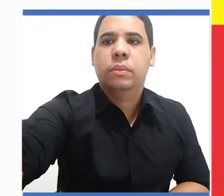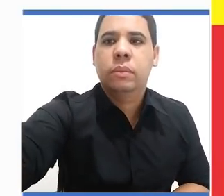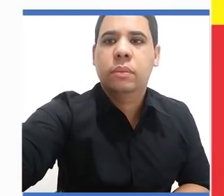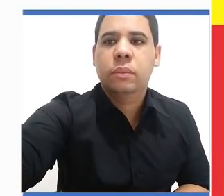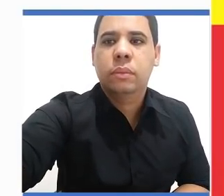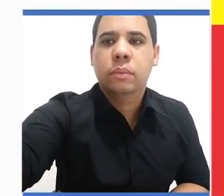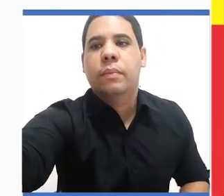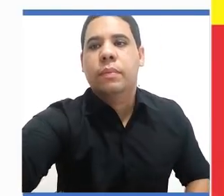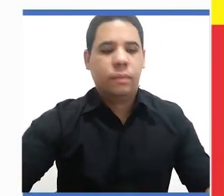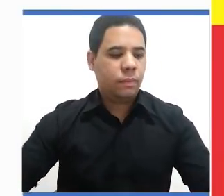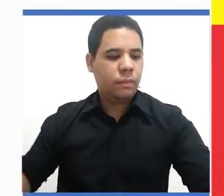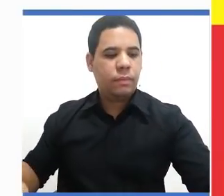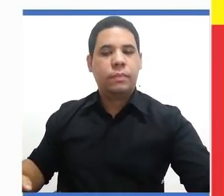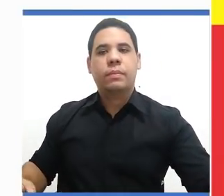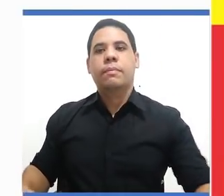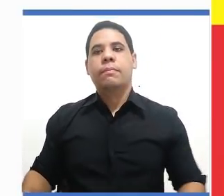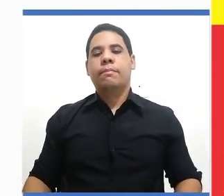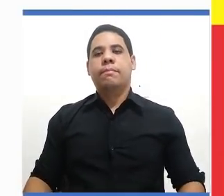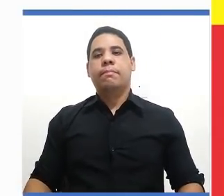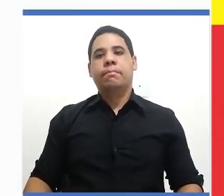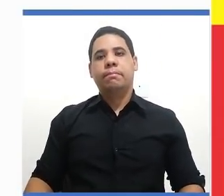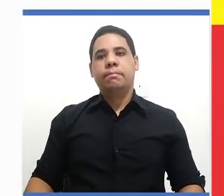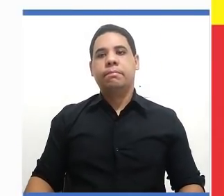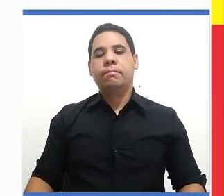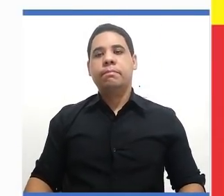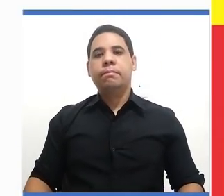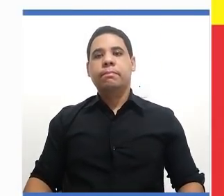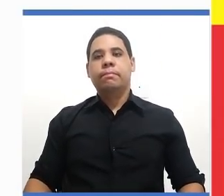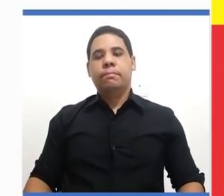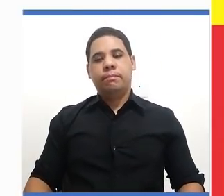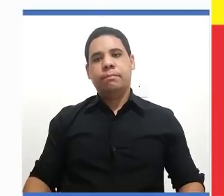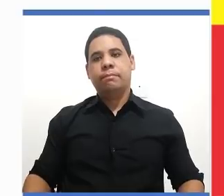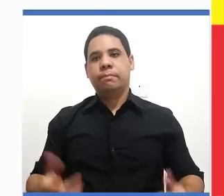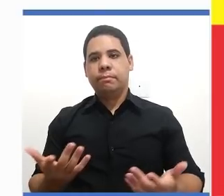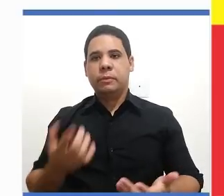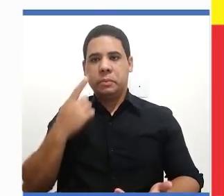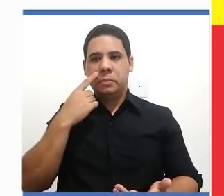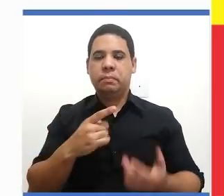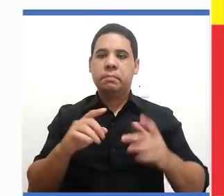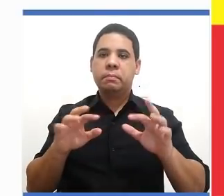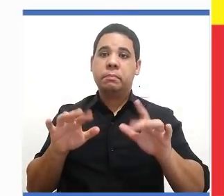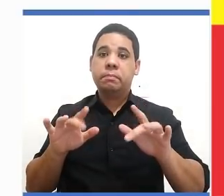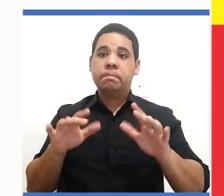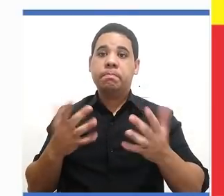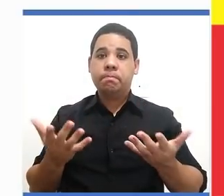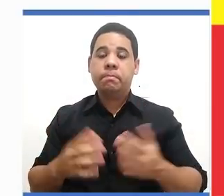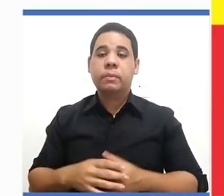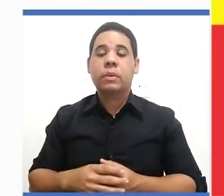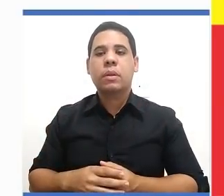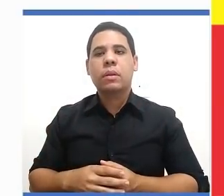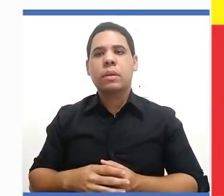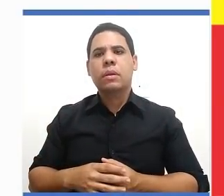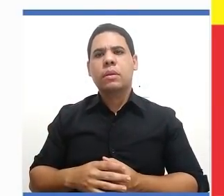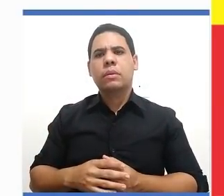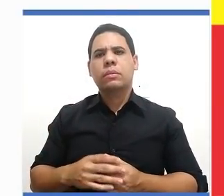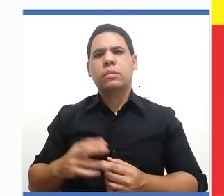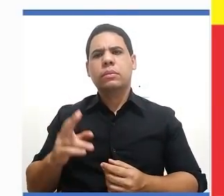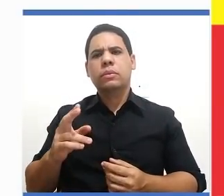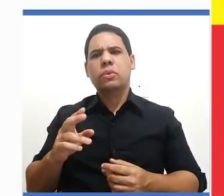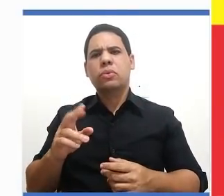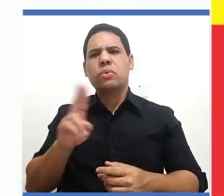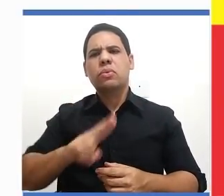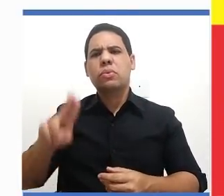Inicia com um bit. Então, o que é o bit? É uma linguagem binária entre 0 e 1. Beleza. Agora, se a